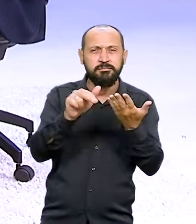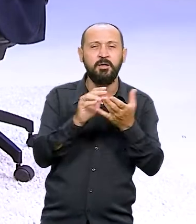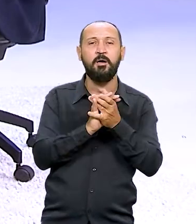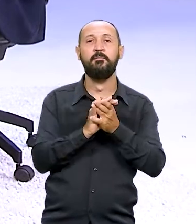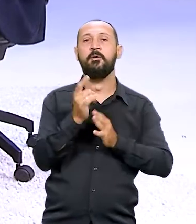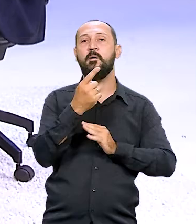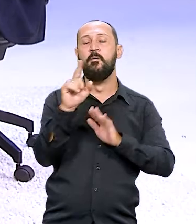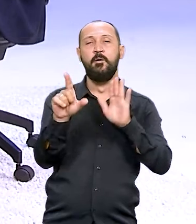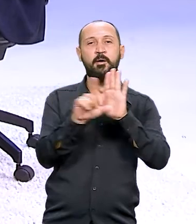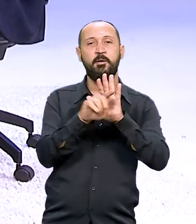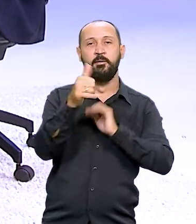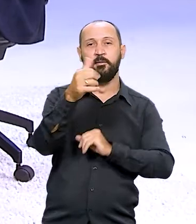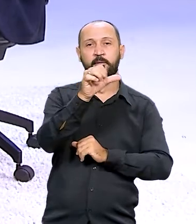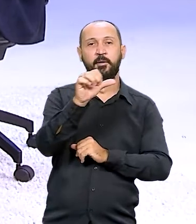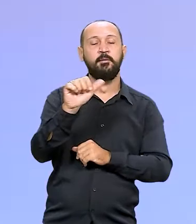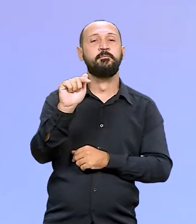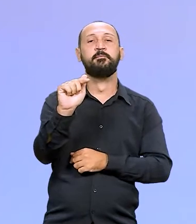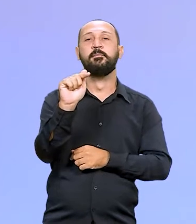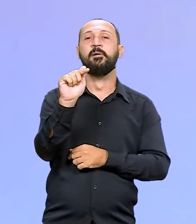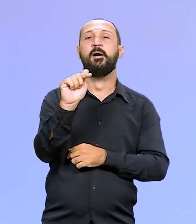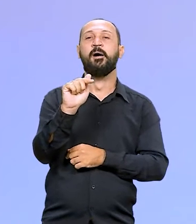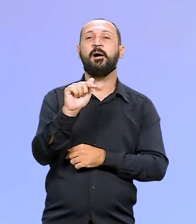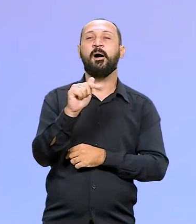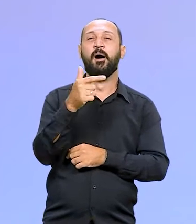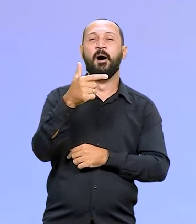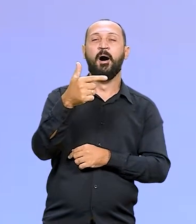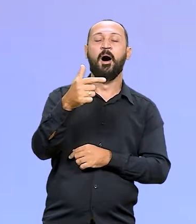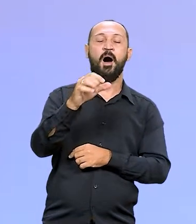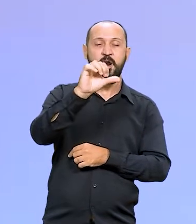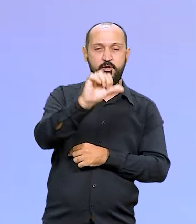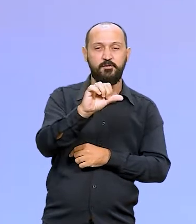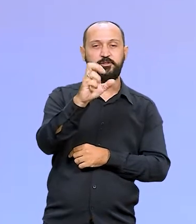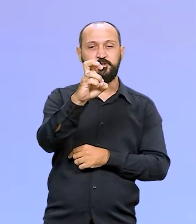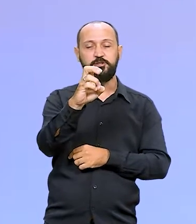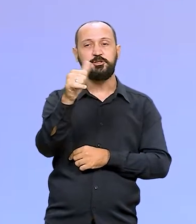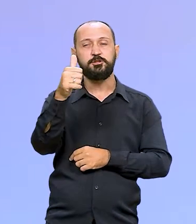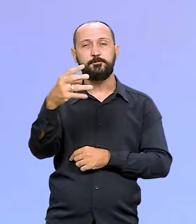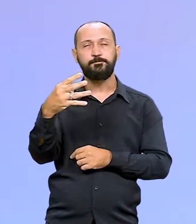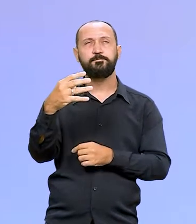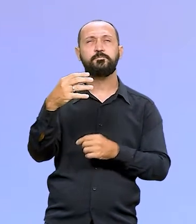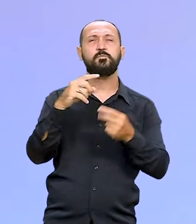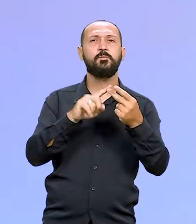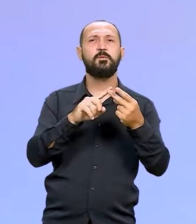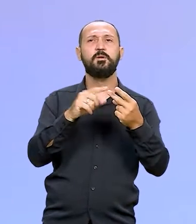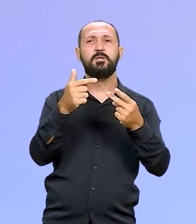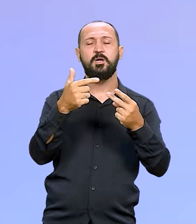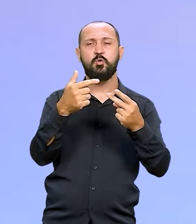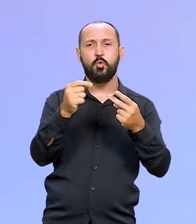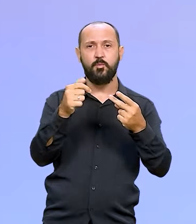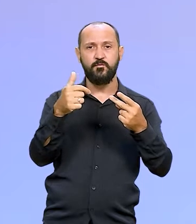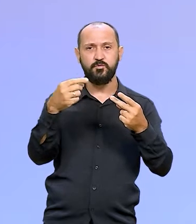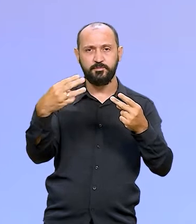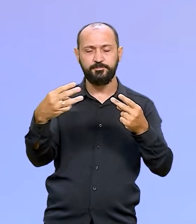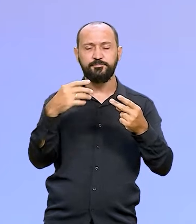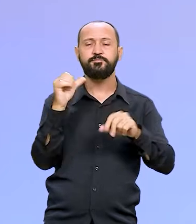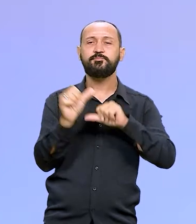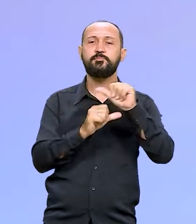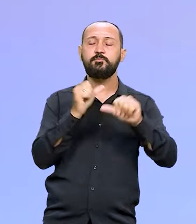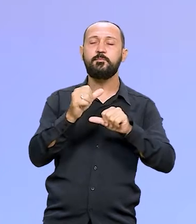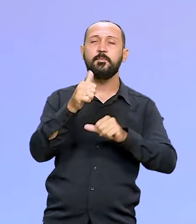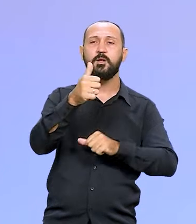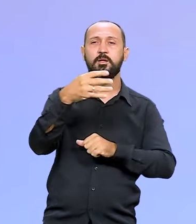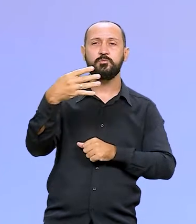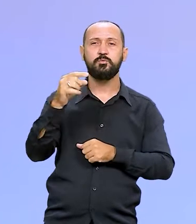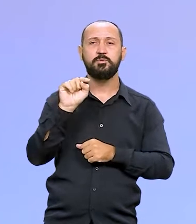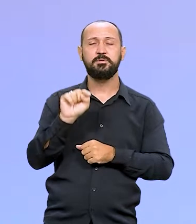hoje? Ela tem uma lei de 97 a 9514 e recentemente, em 2023, nesse ano que a gente está agora, ela foi alterada